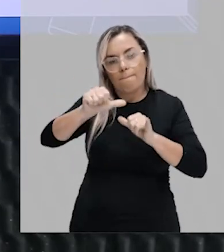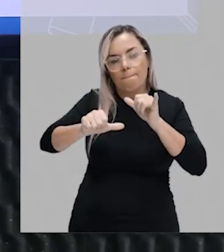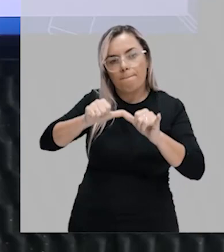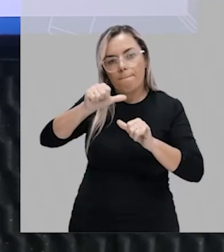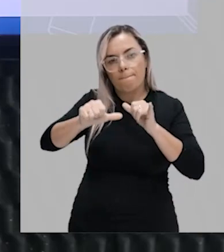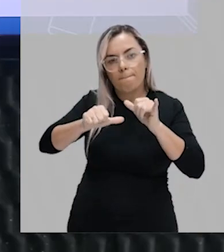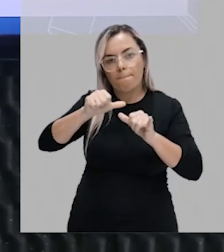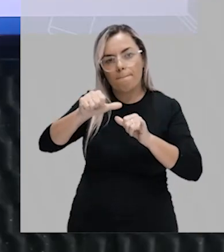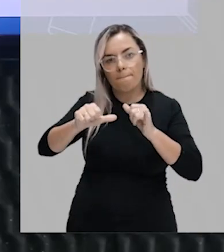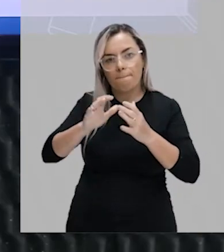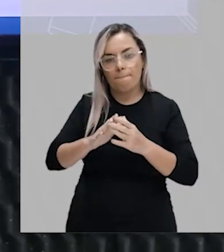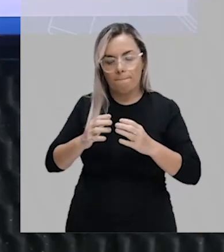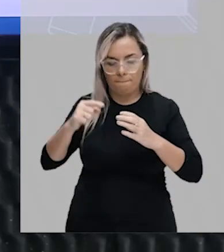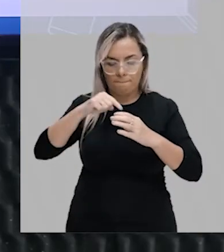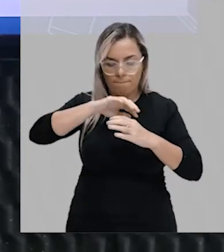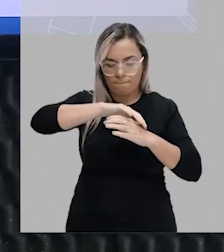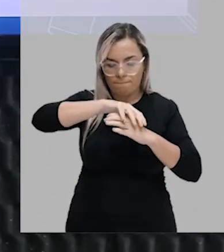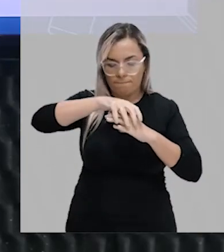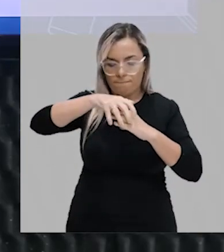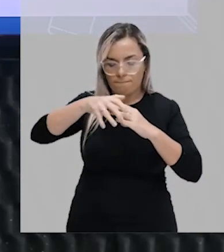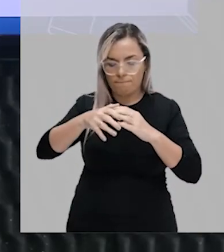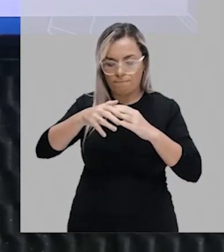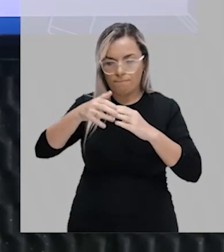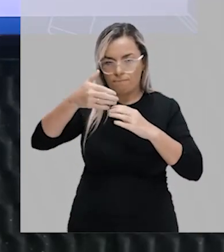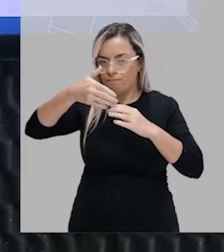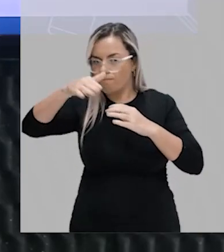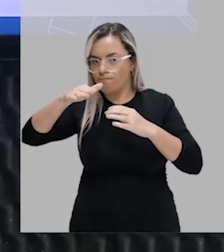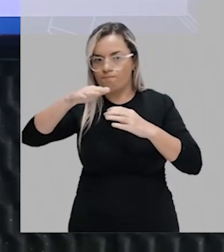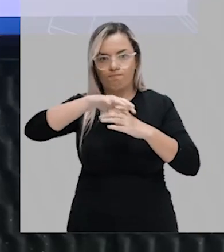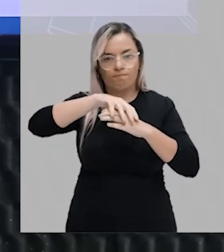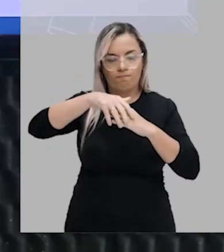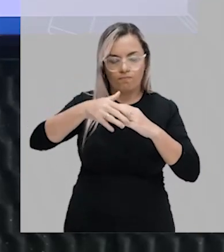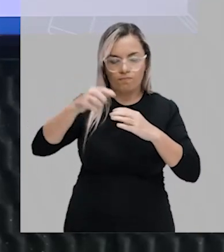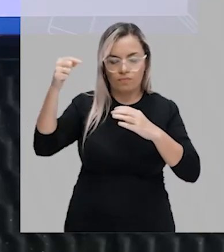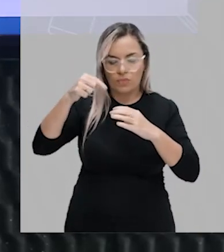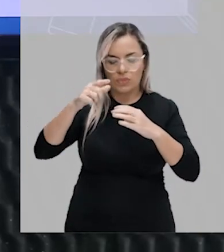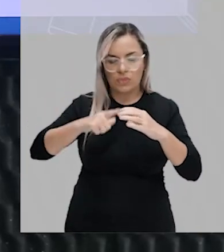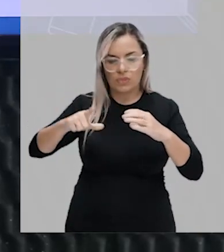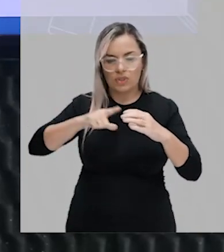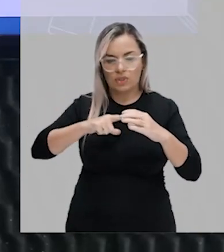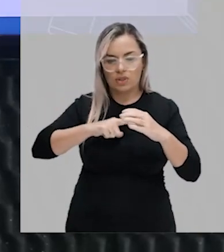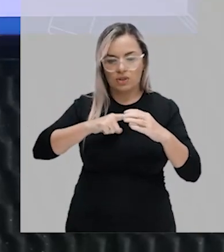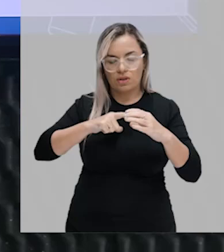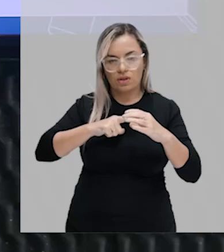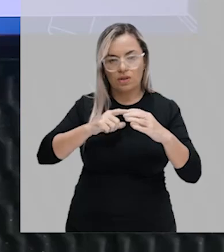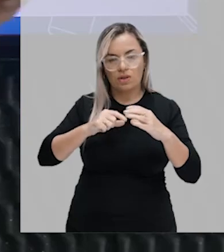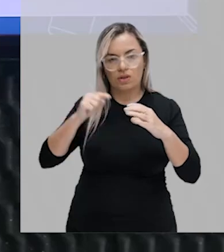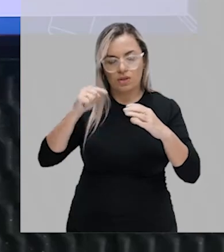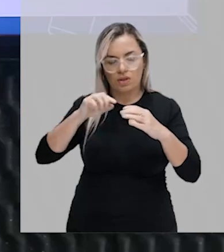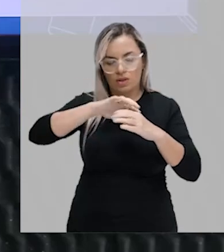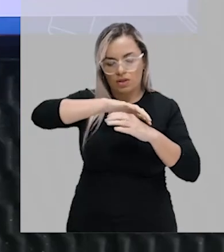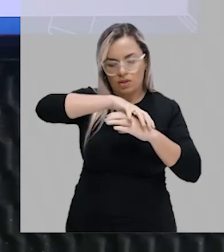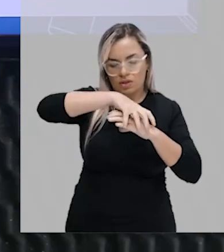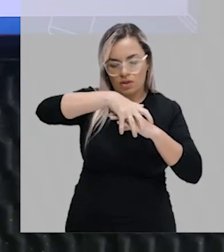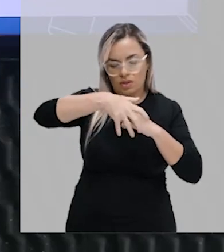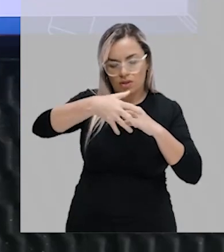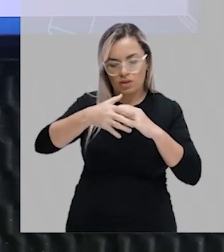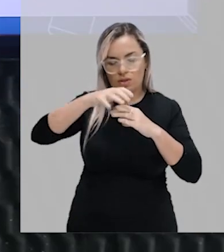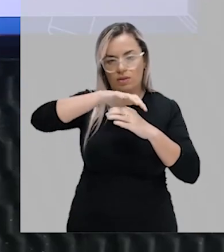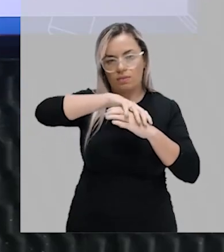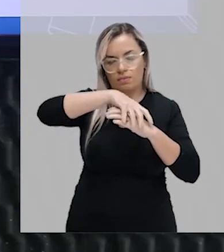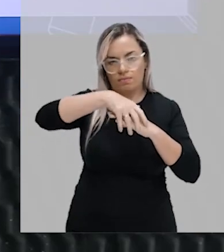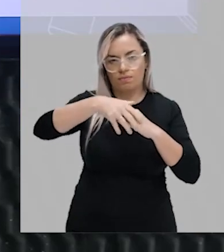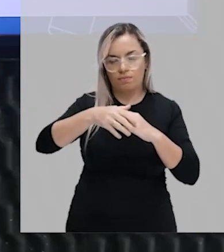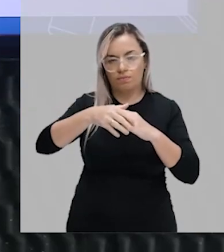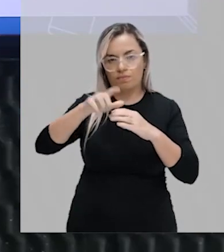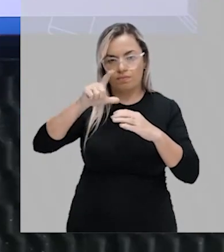é isolado, né, do ambiente externo. Graças à presença de quê? Presença de uma membrana, que é a chamada membrana